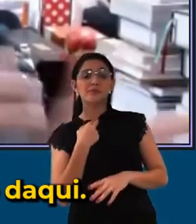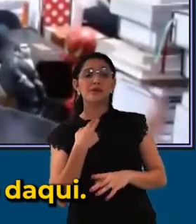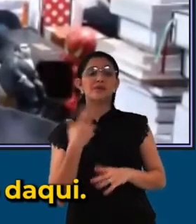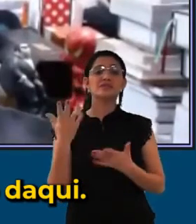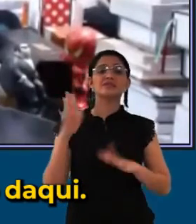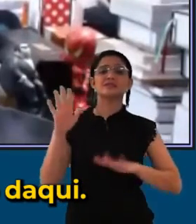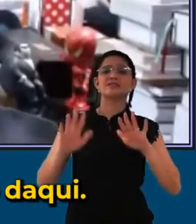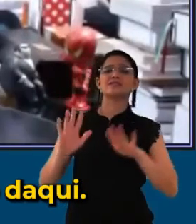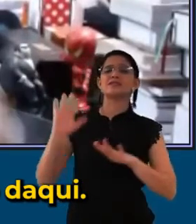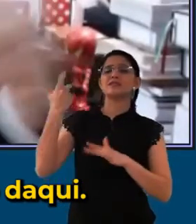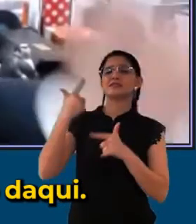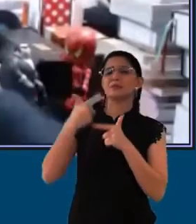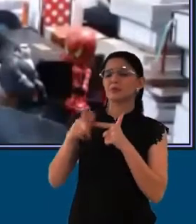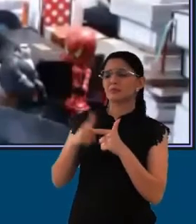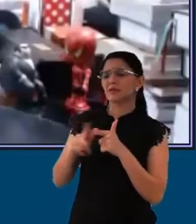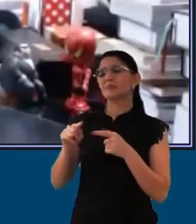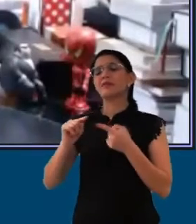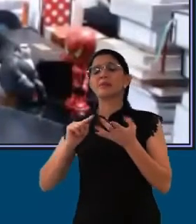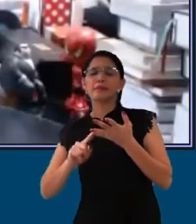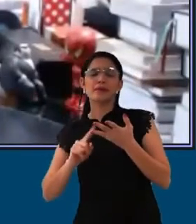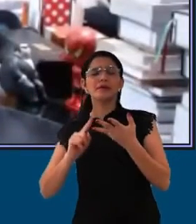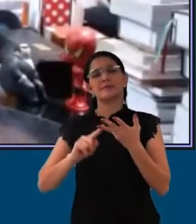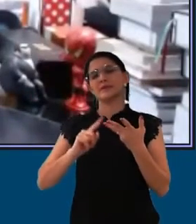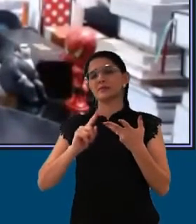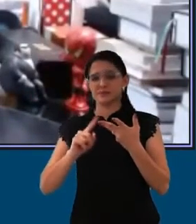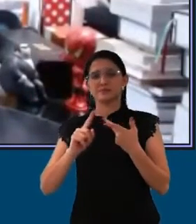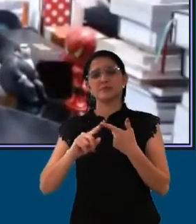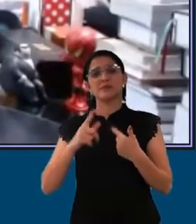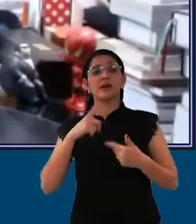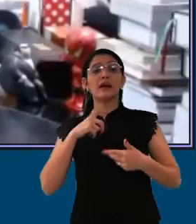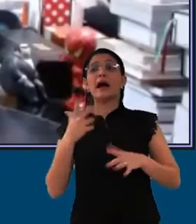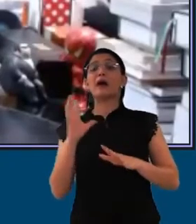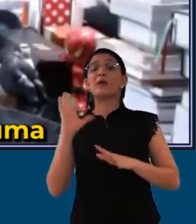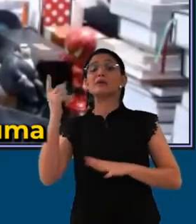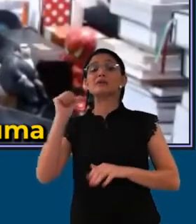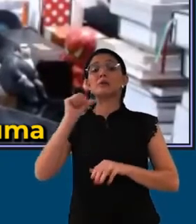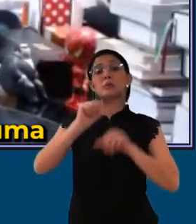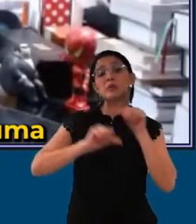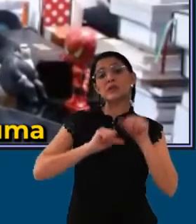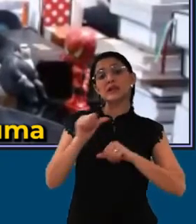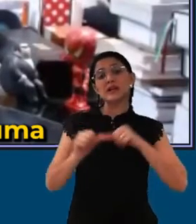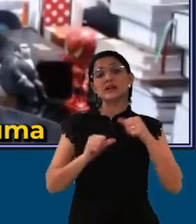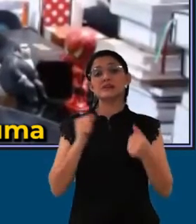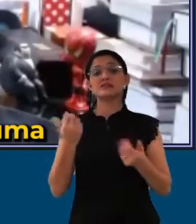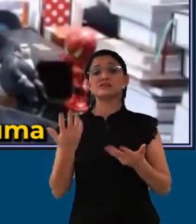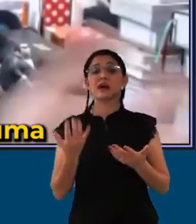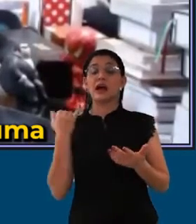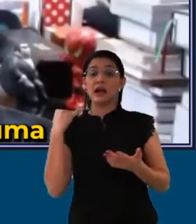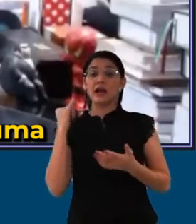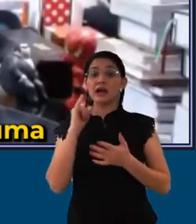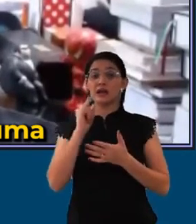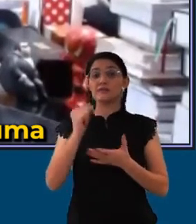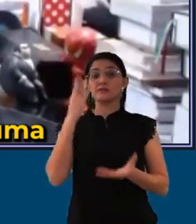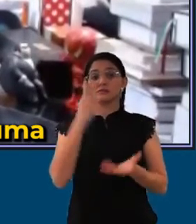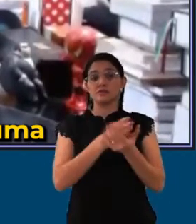problema relativamente a isso daqui, teve uma alteração aí substancial, ela informa nos autos, pede uma dilação